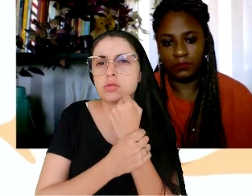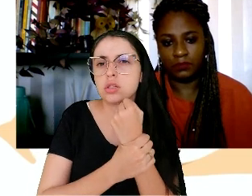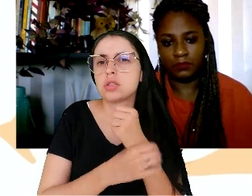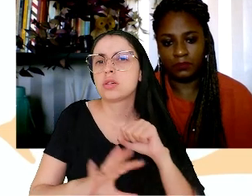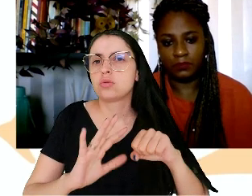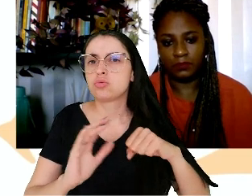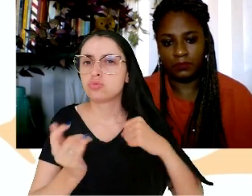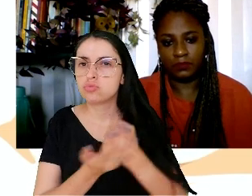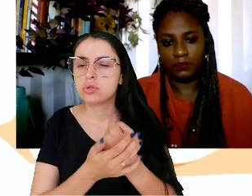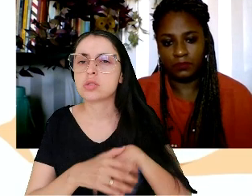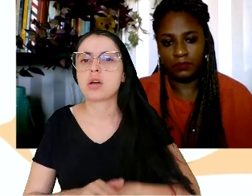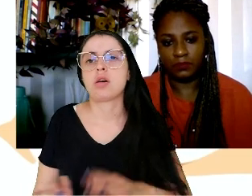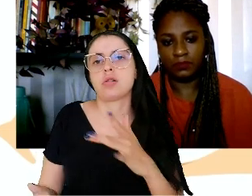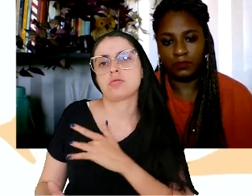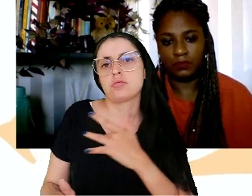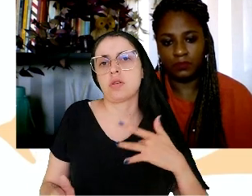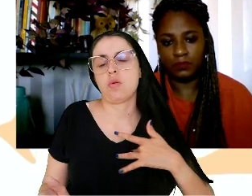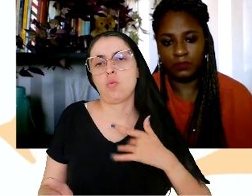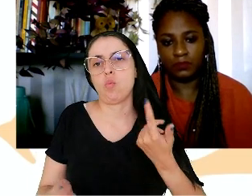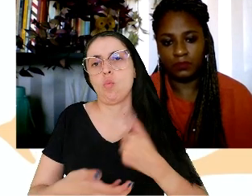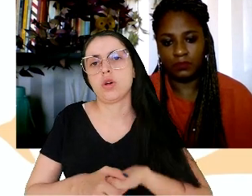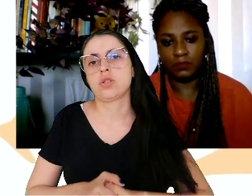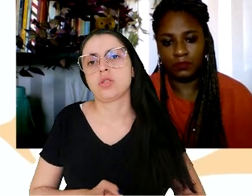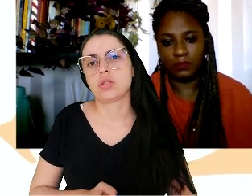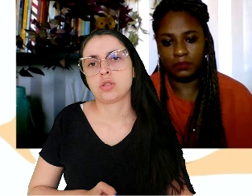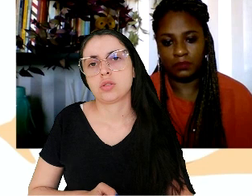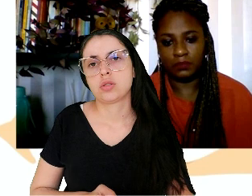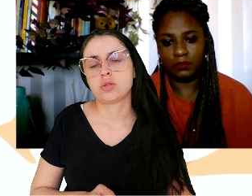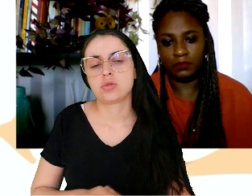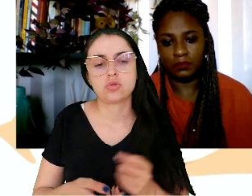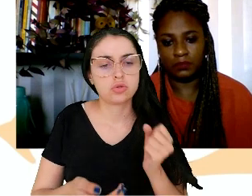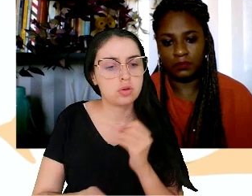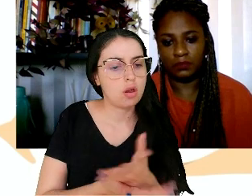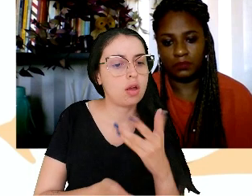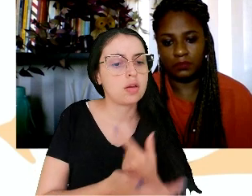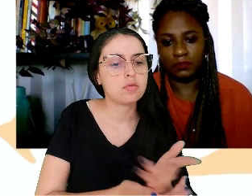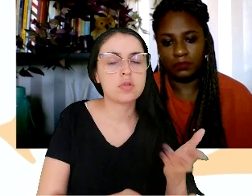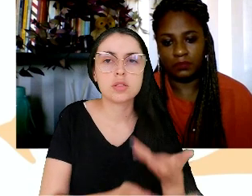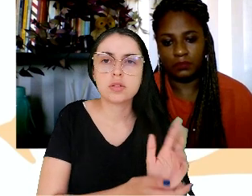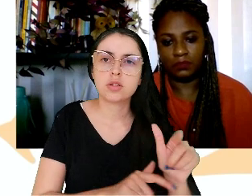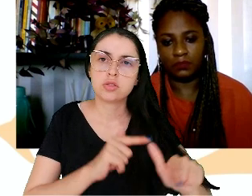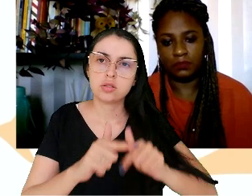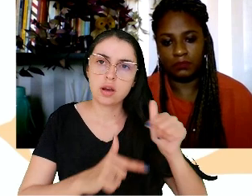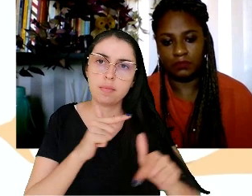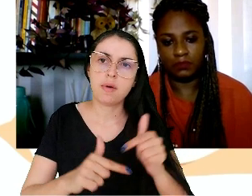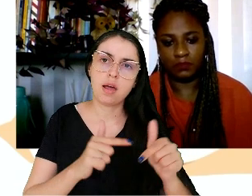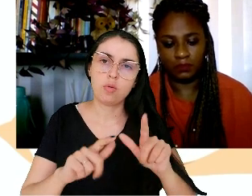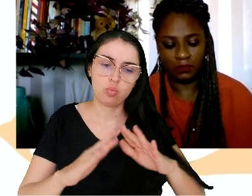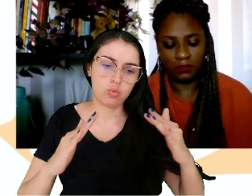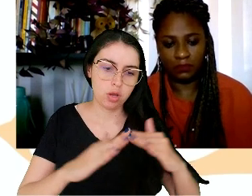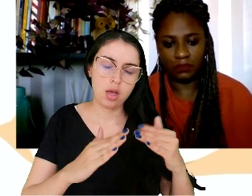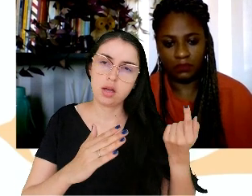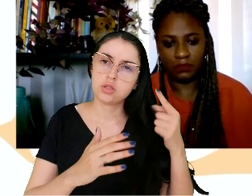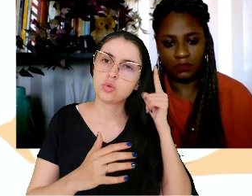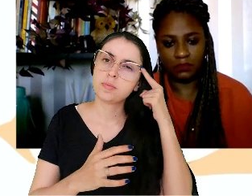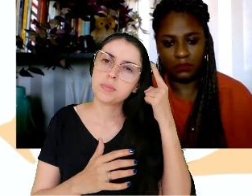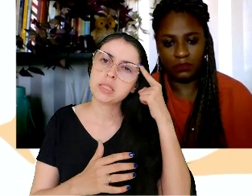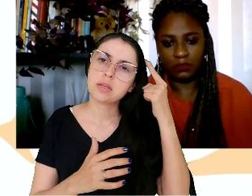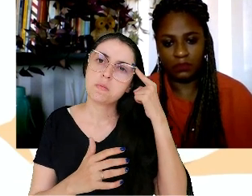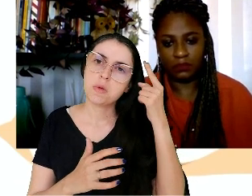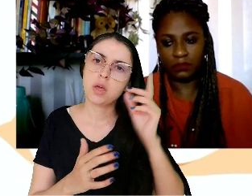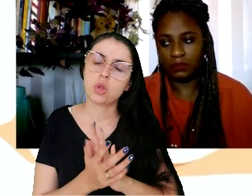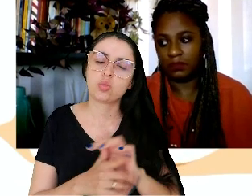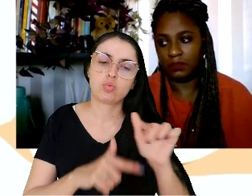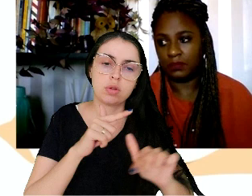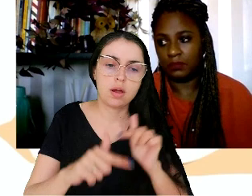do isolamento, com saúde, com distribuição de tarefas, com a perspectiva de